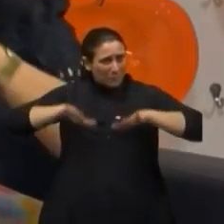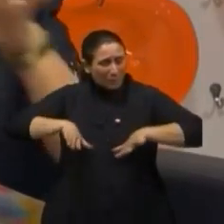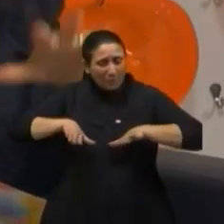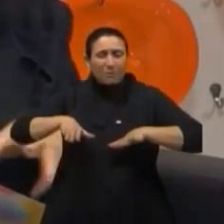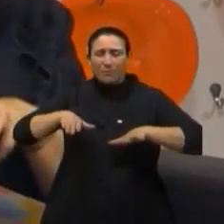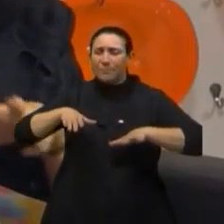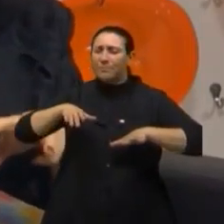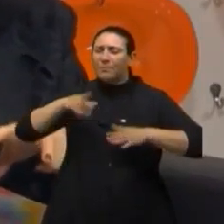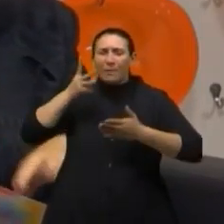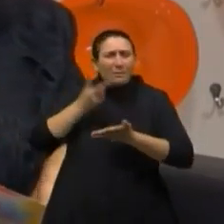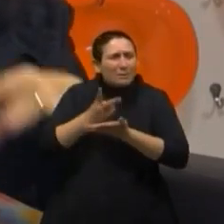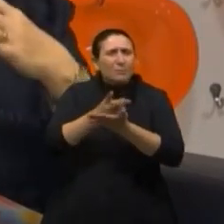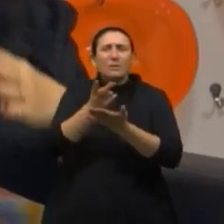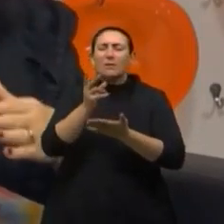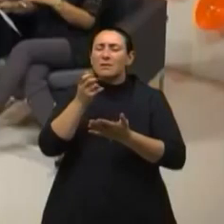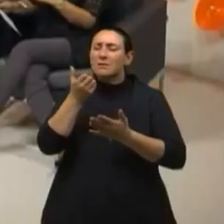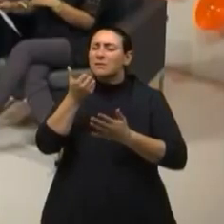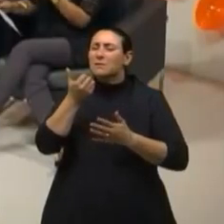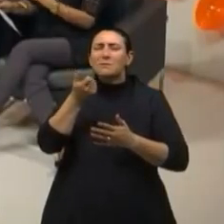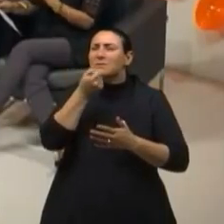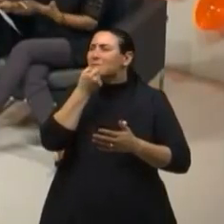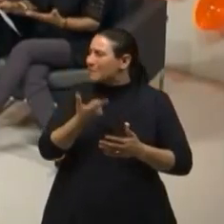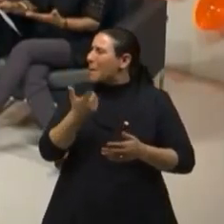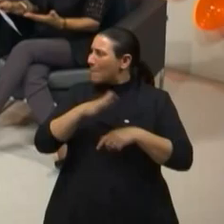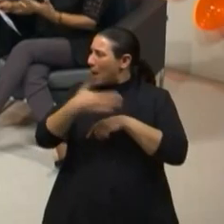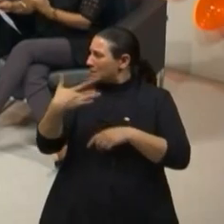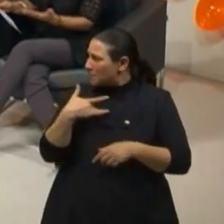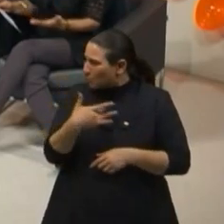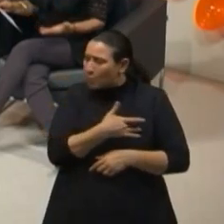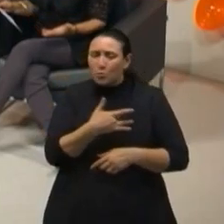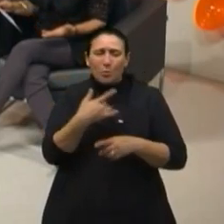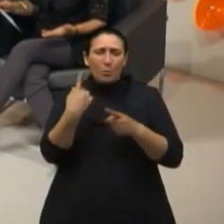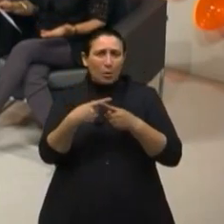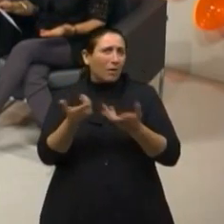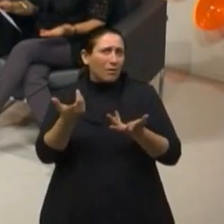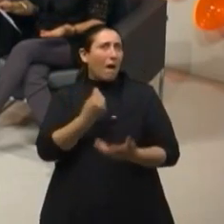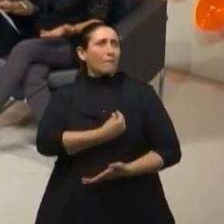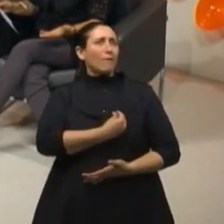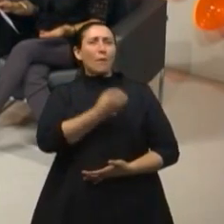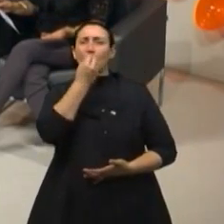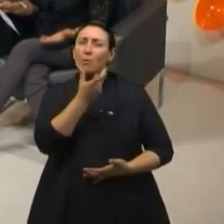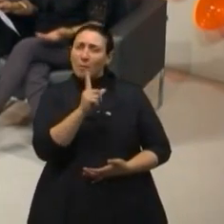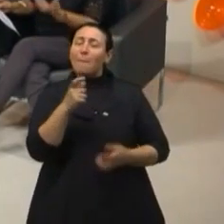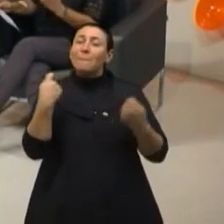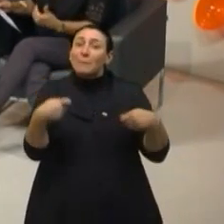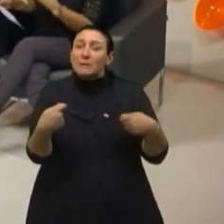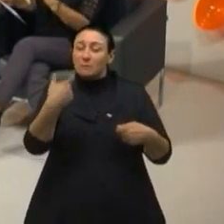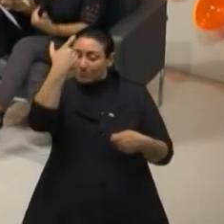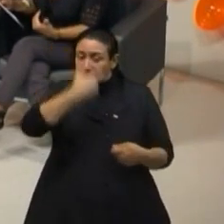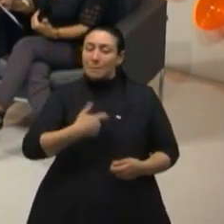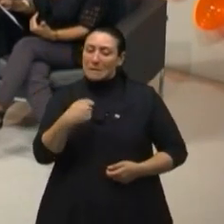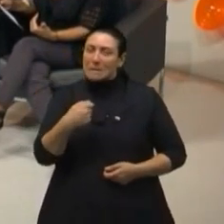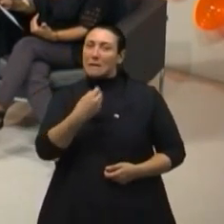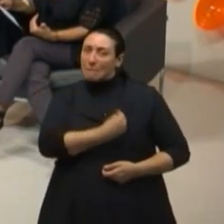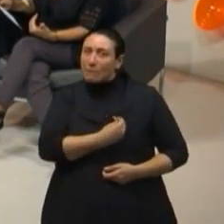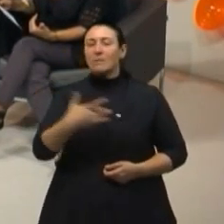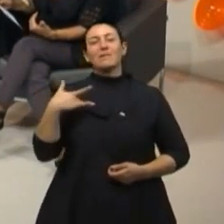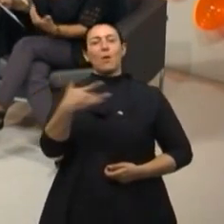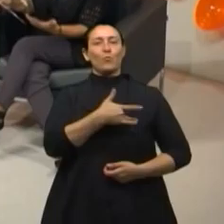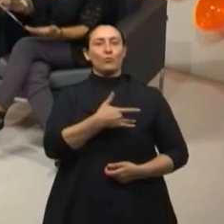neste neste terreno e com mais saúde porque só tá vivo também não interessa muito né a gente quer tá vivo e bem e